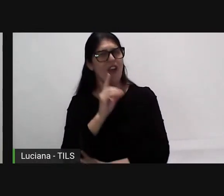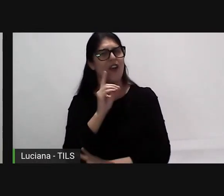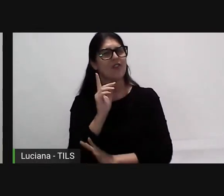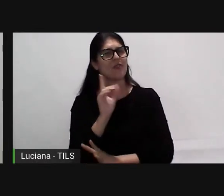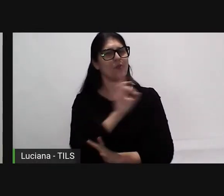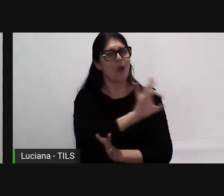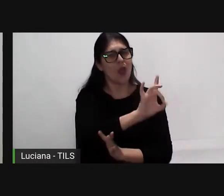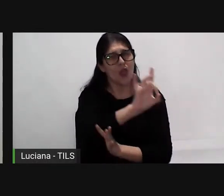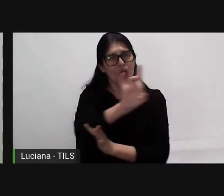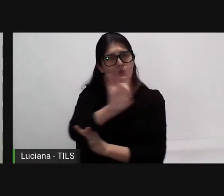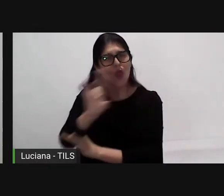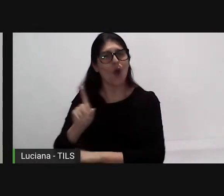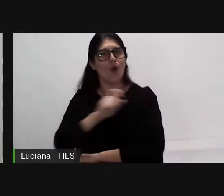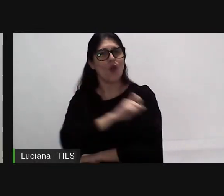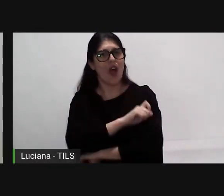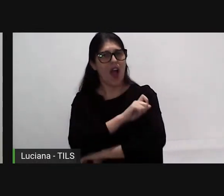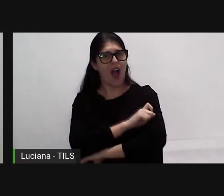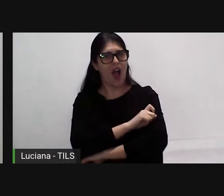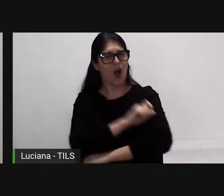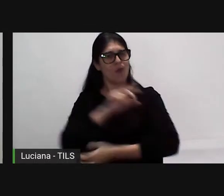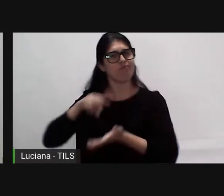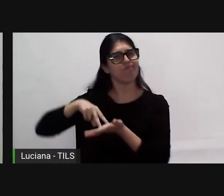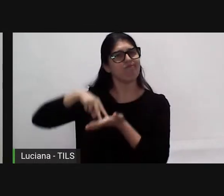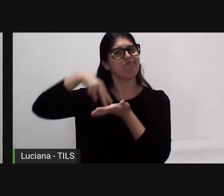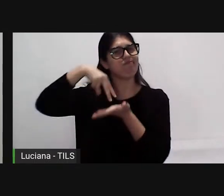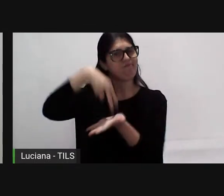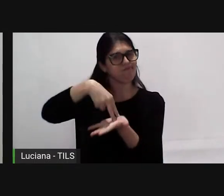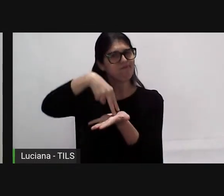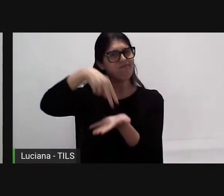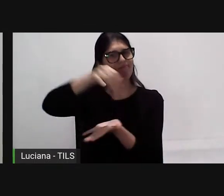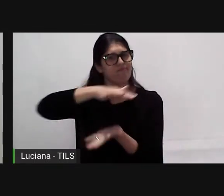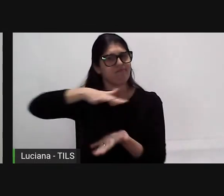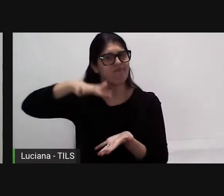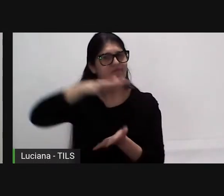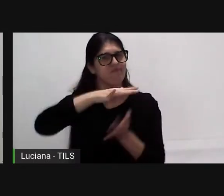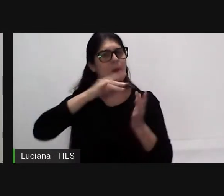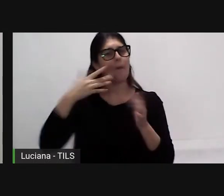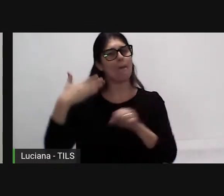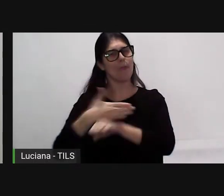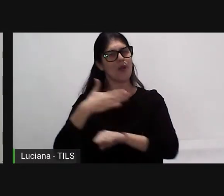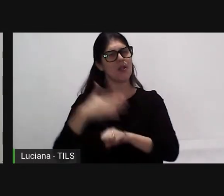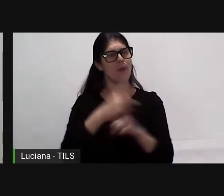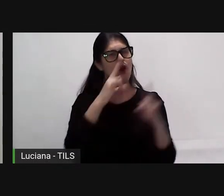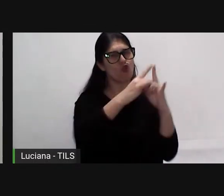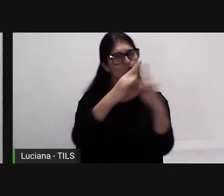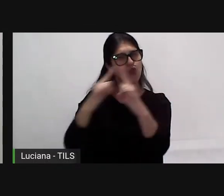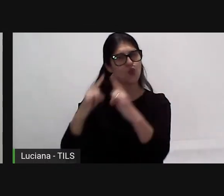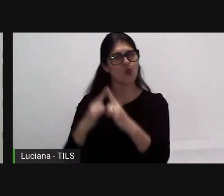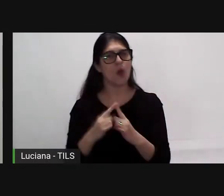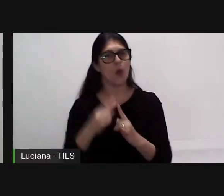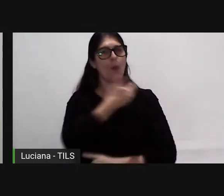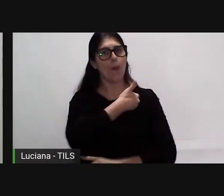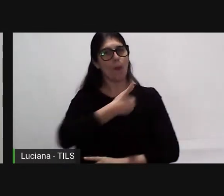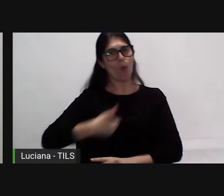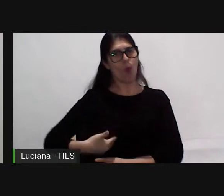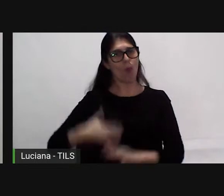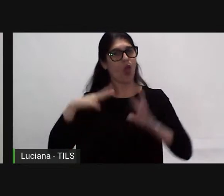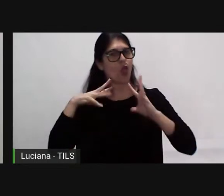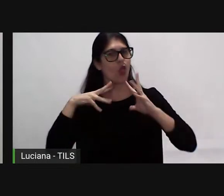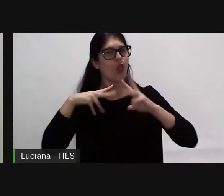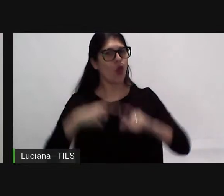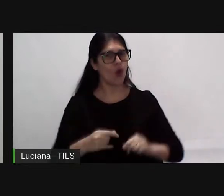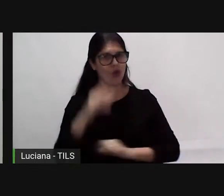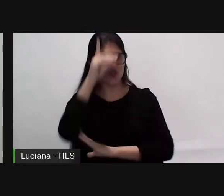que é de poder ocupar esse espaço dentro das instituições de ensino, das instituições públicas de ensino, ditas